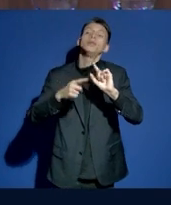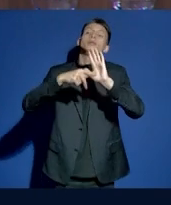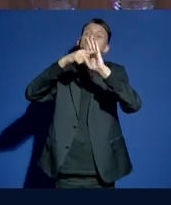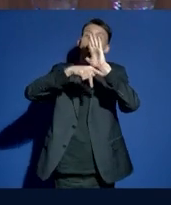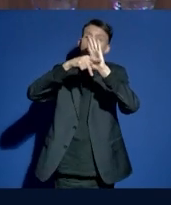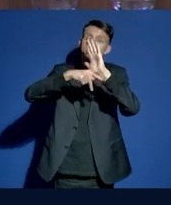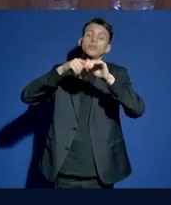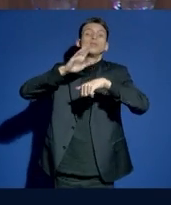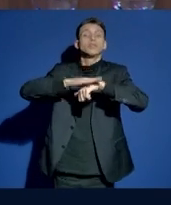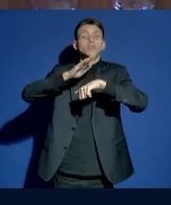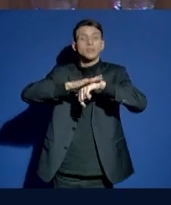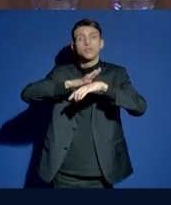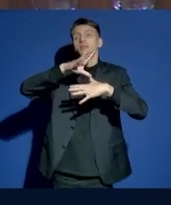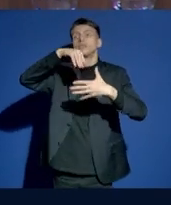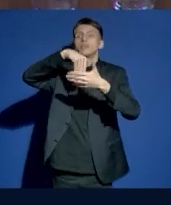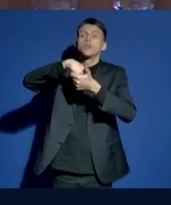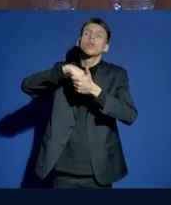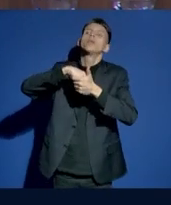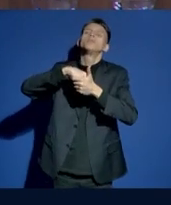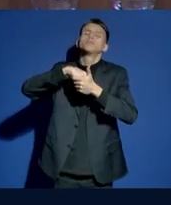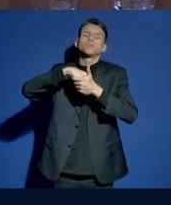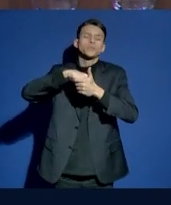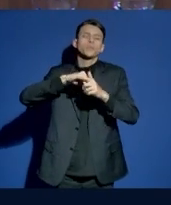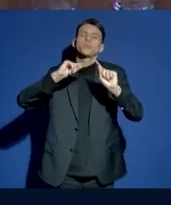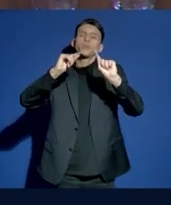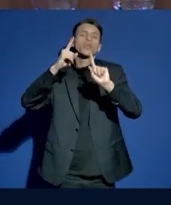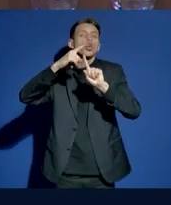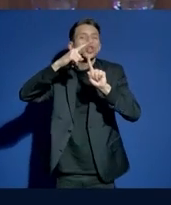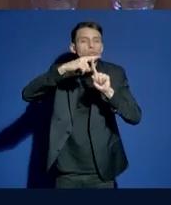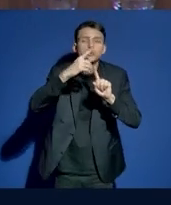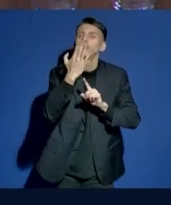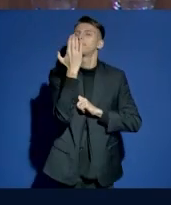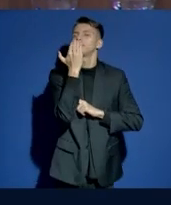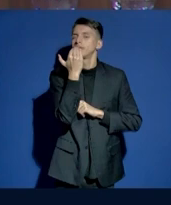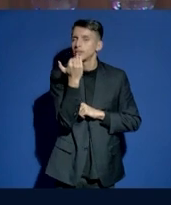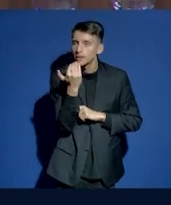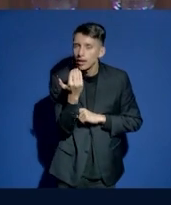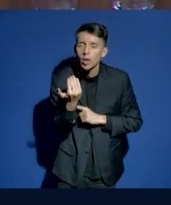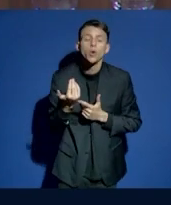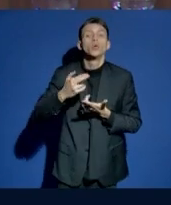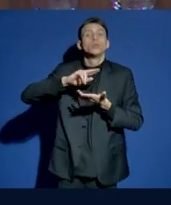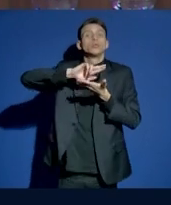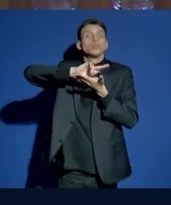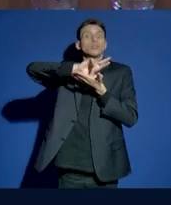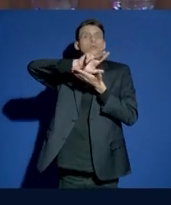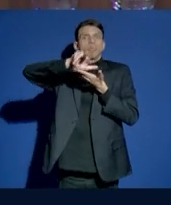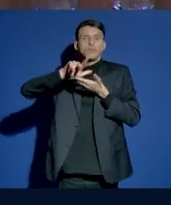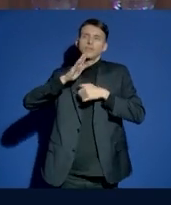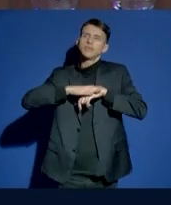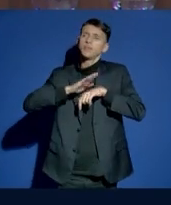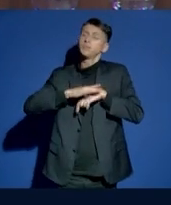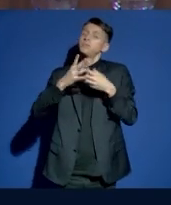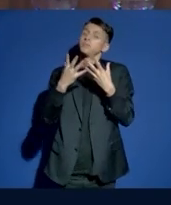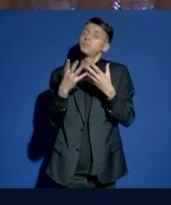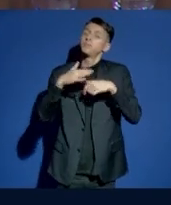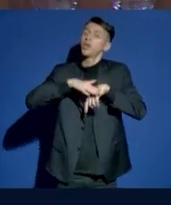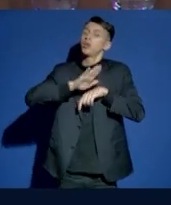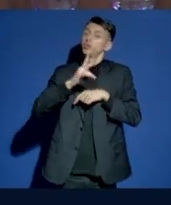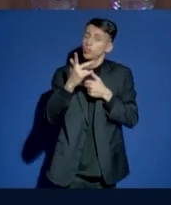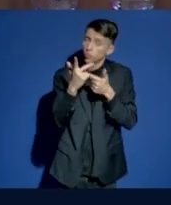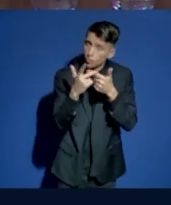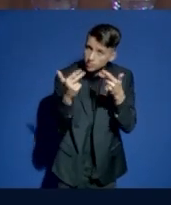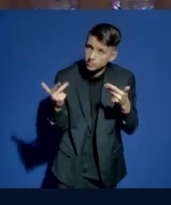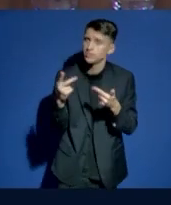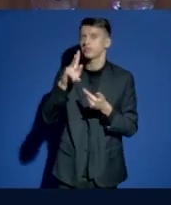programas de tipo de alimentação, raças, para ter mais marmoreio. Então, você vai